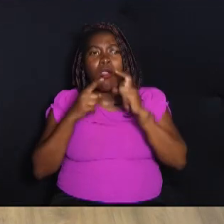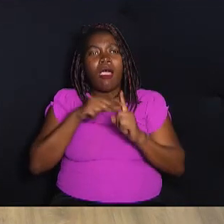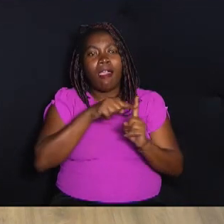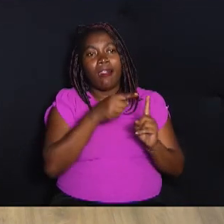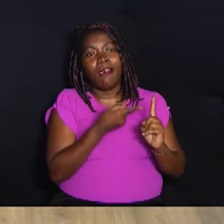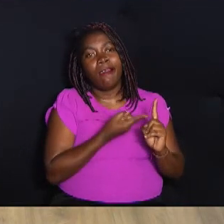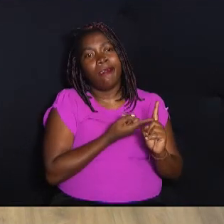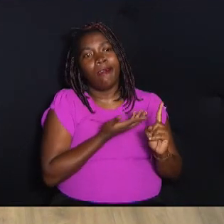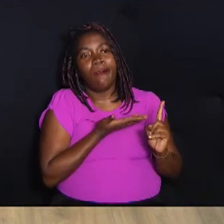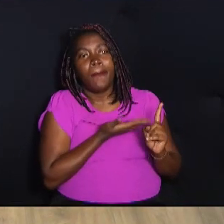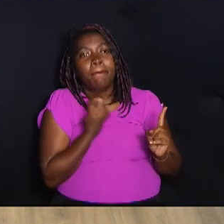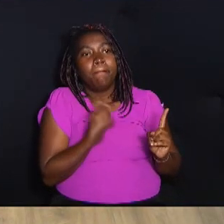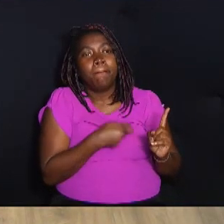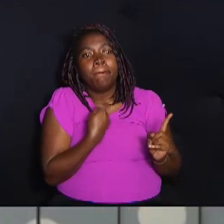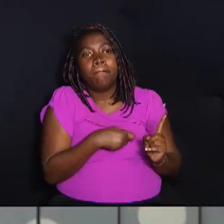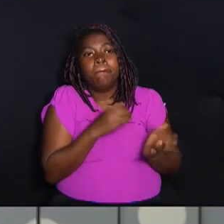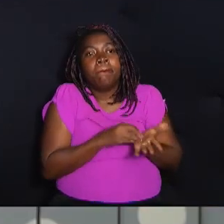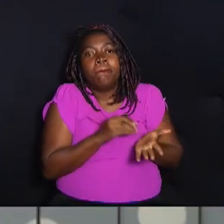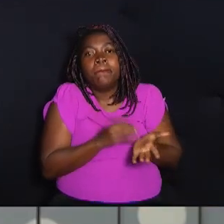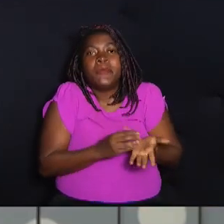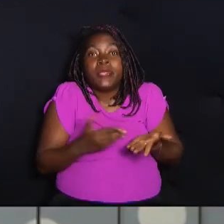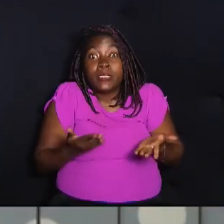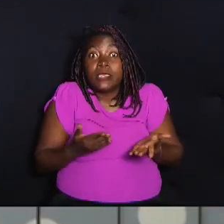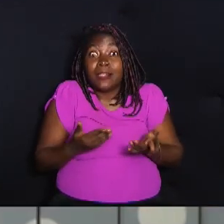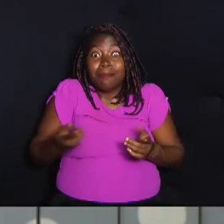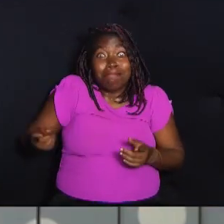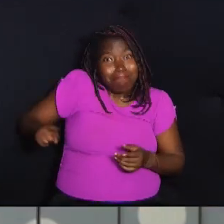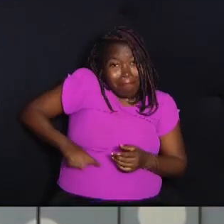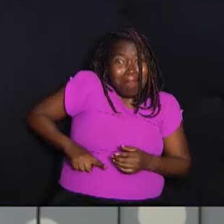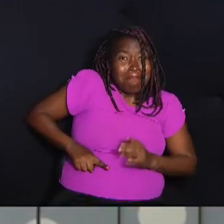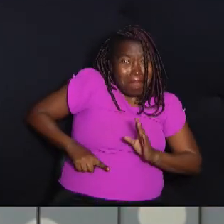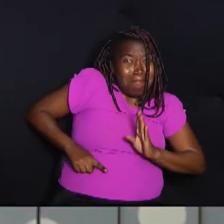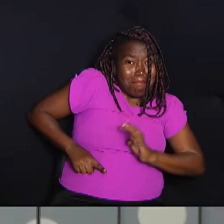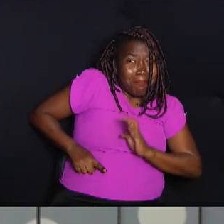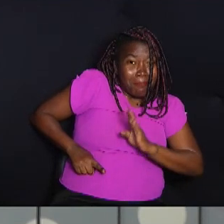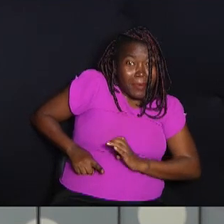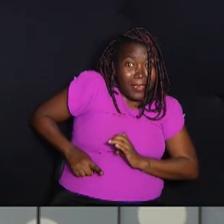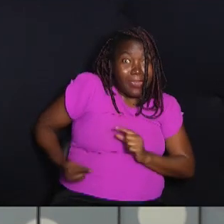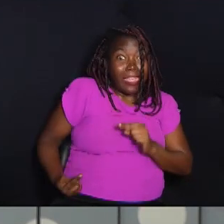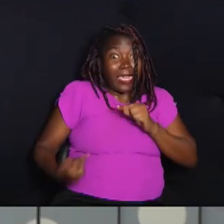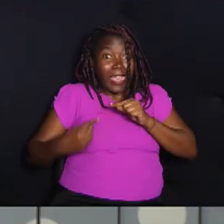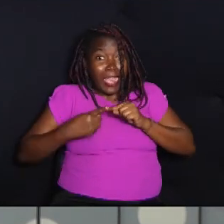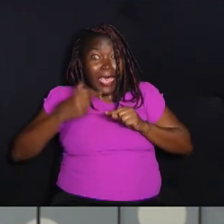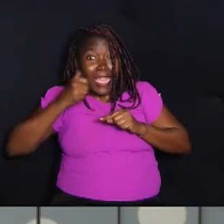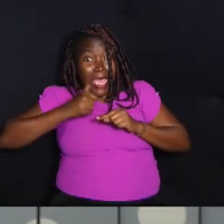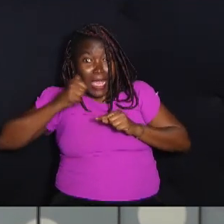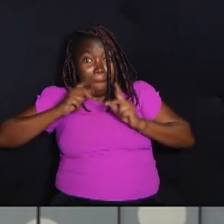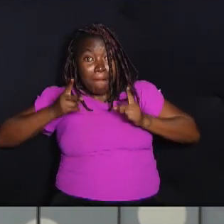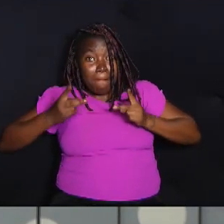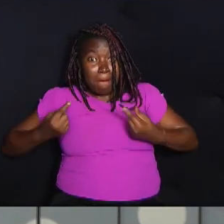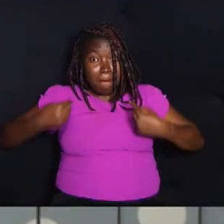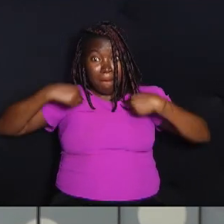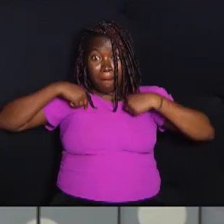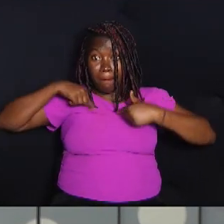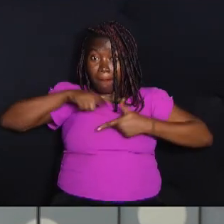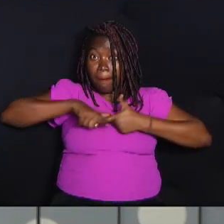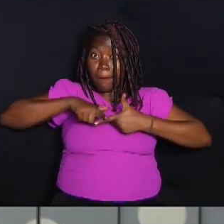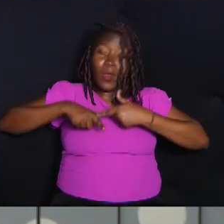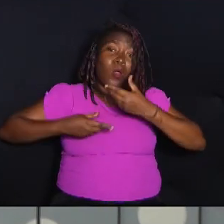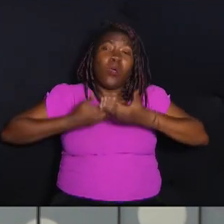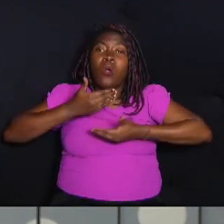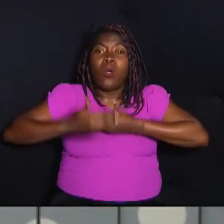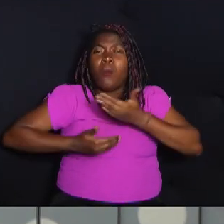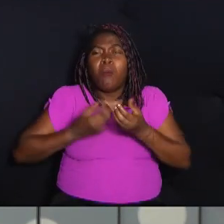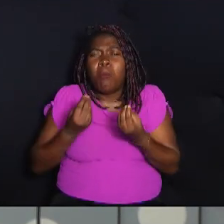ela precisa fazer? Isso passa para o bebê? Isso tem relação com ela mesmo, de ter algum problema? Por que que isso já começa